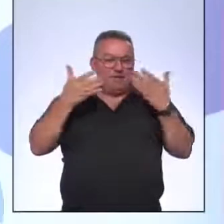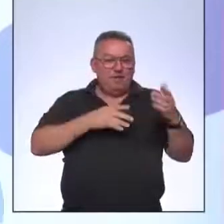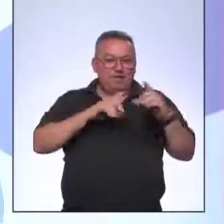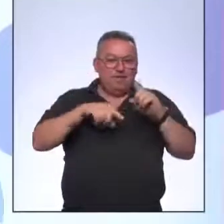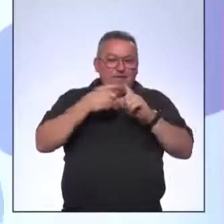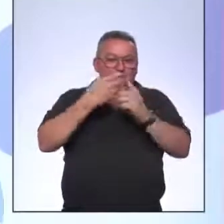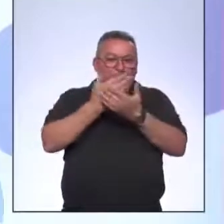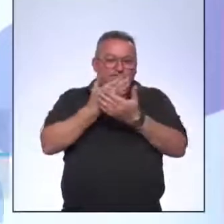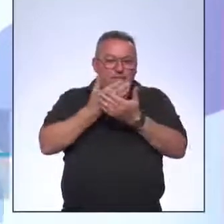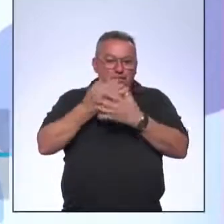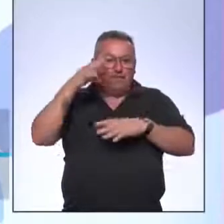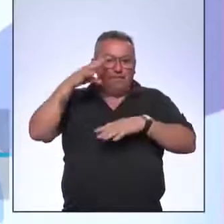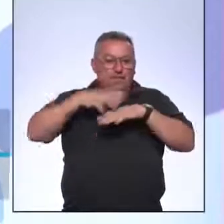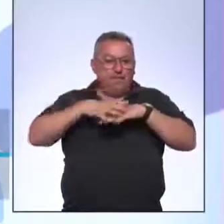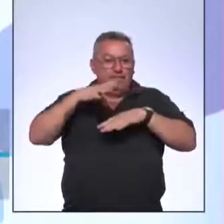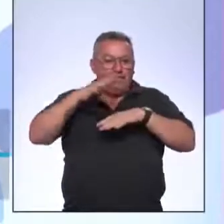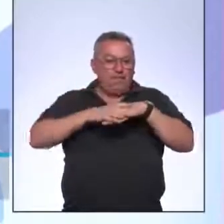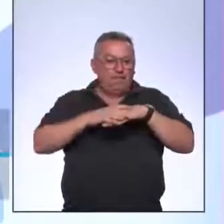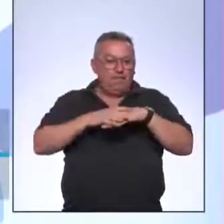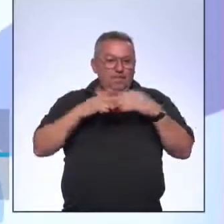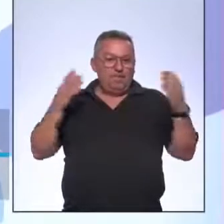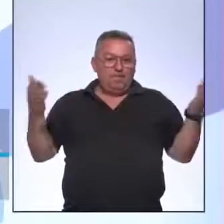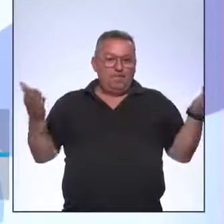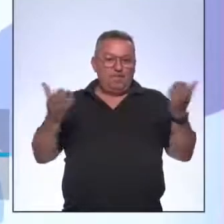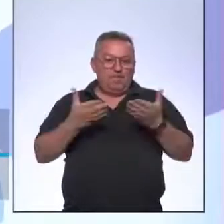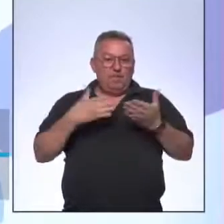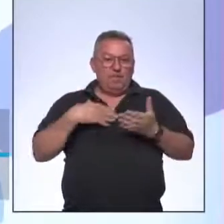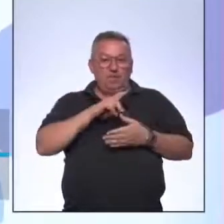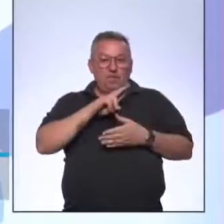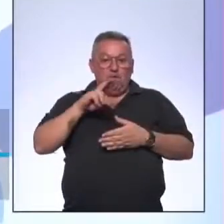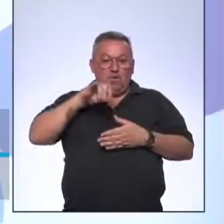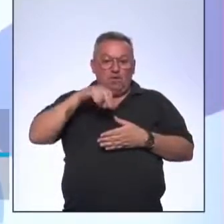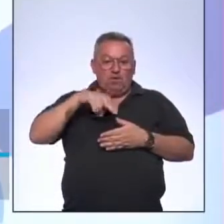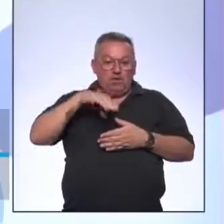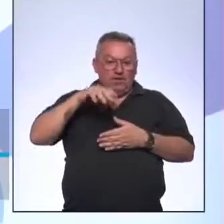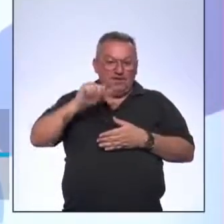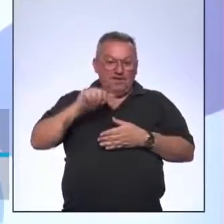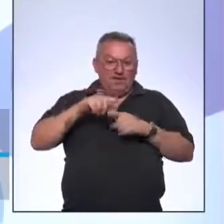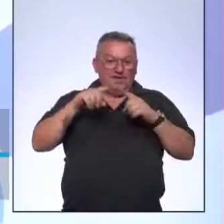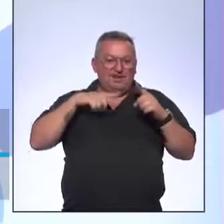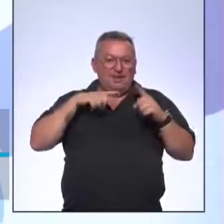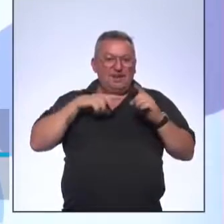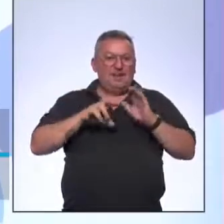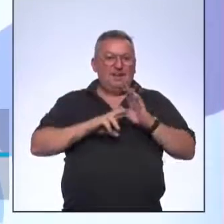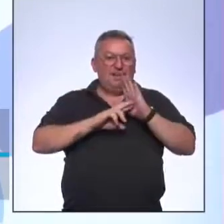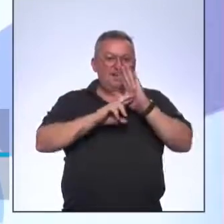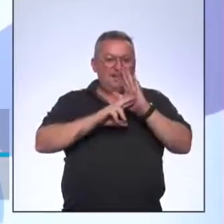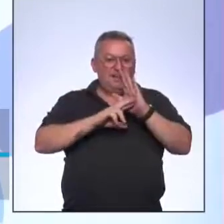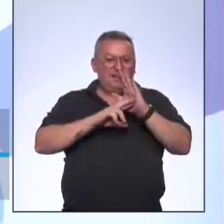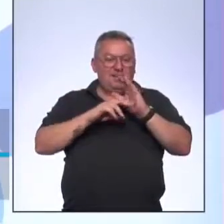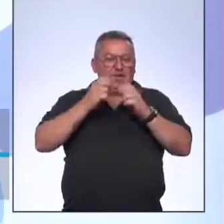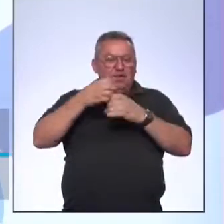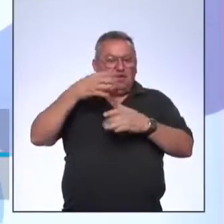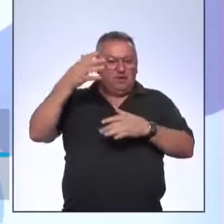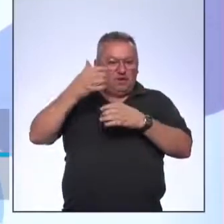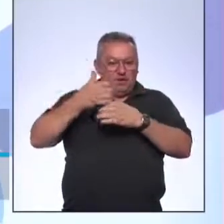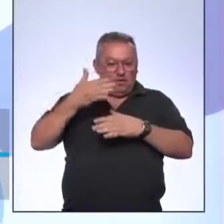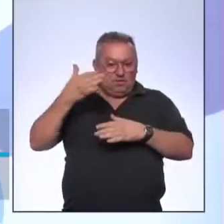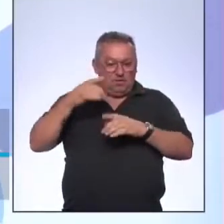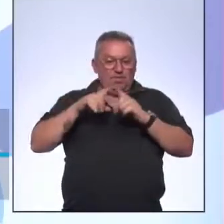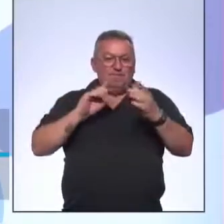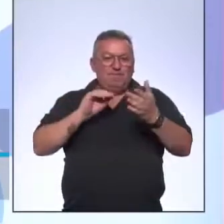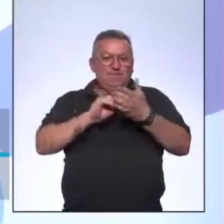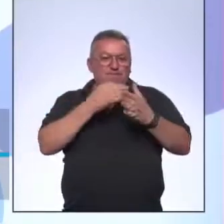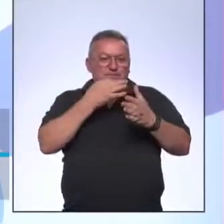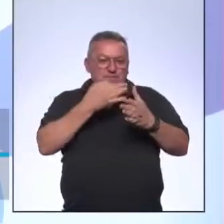bem-vindos para mais uma aula de matemática hoje meu nome é Jonas eu vou estar aqui com vocês hoje para representar os no chat colocar o que